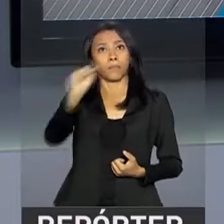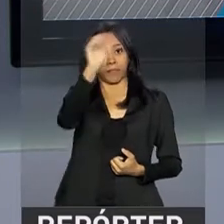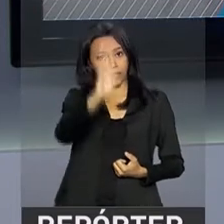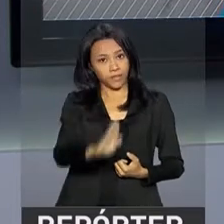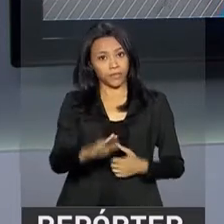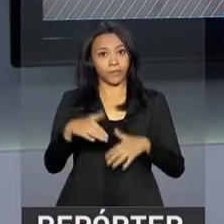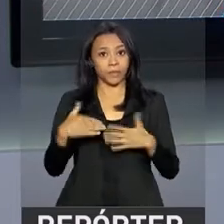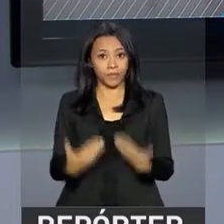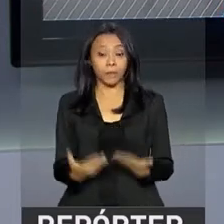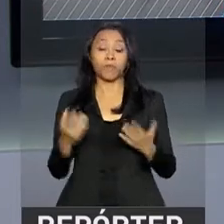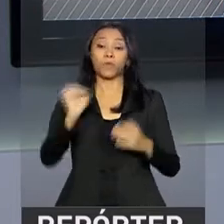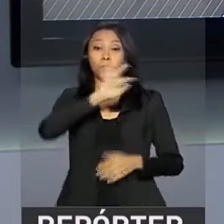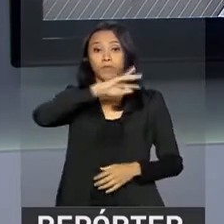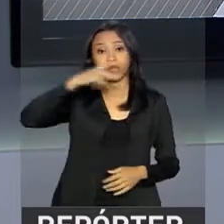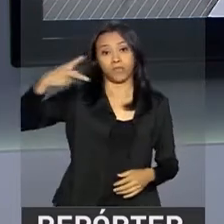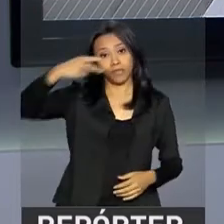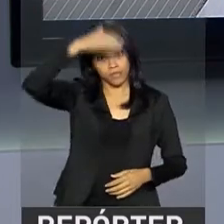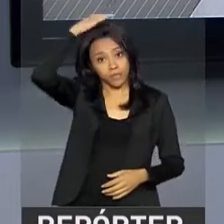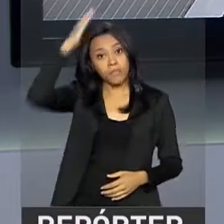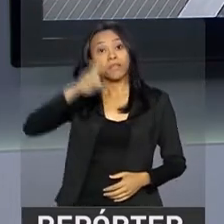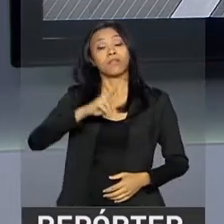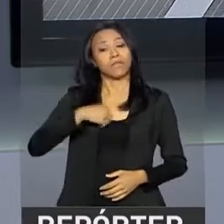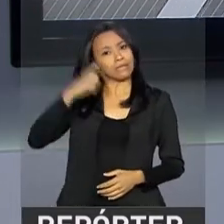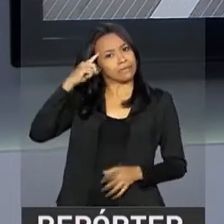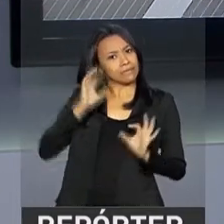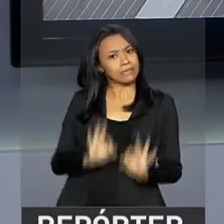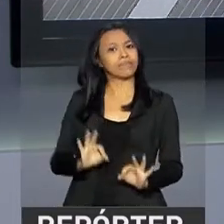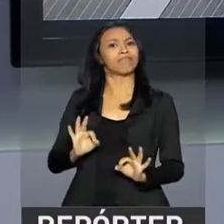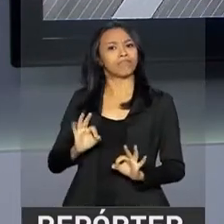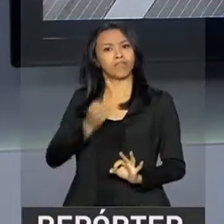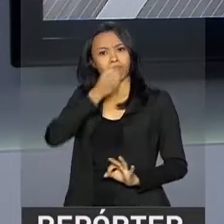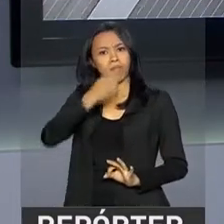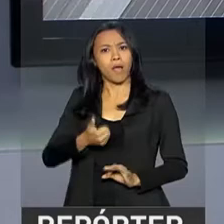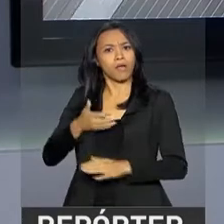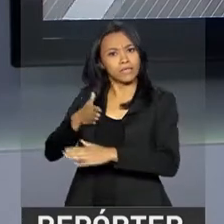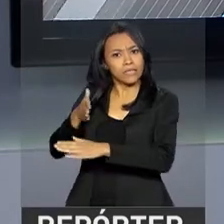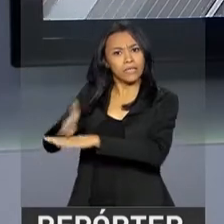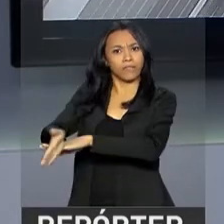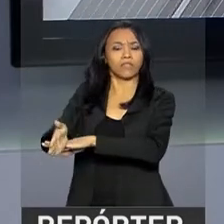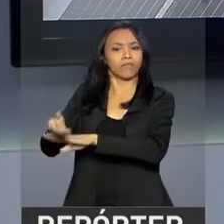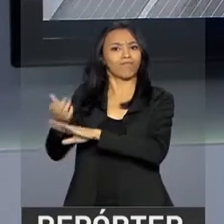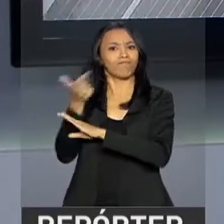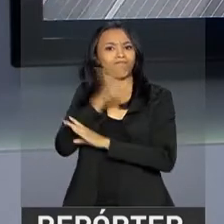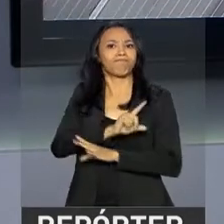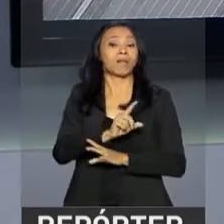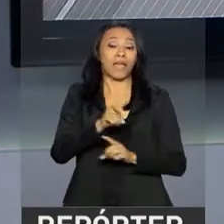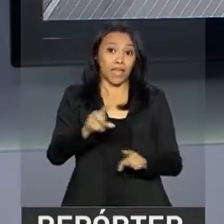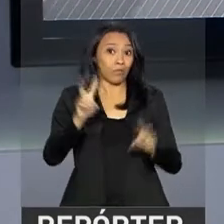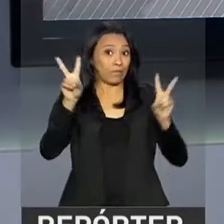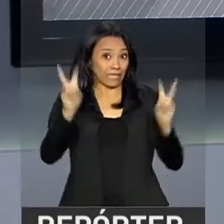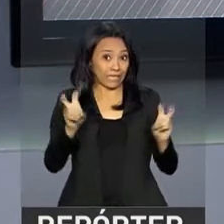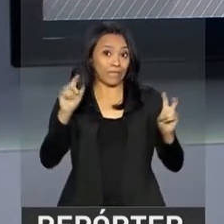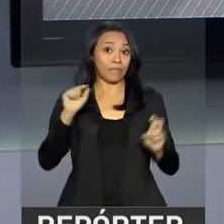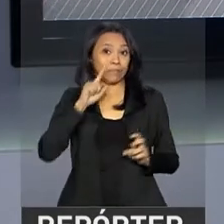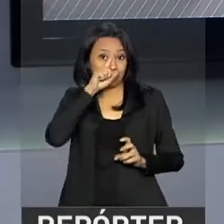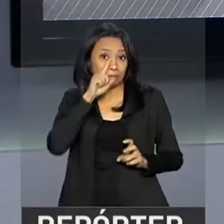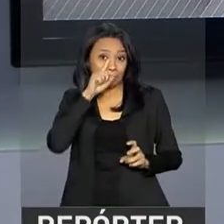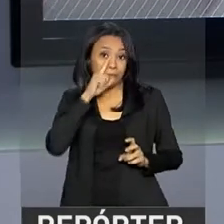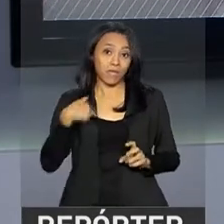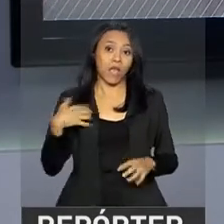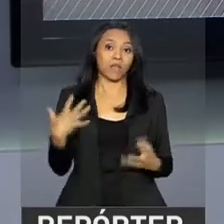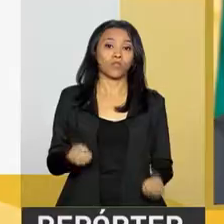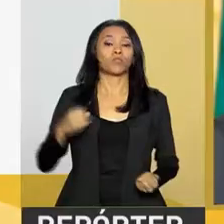presidente disse que está convicto que a intervenção vai dar certo, que é um tema arriscado, mas que ele teve coragem para assumir esse risco.